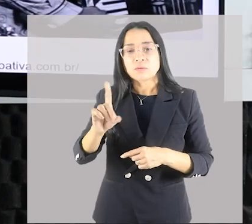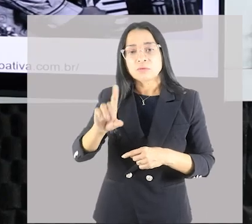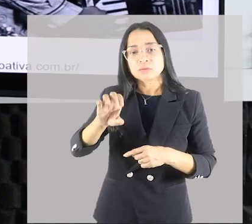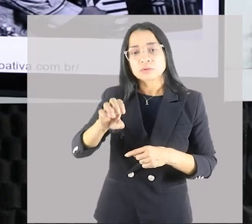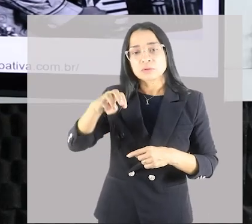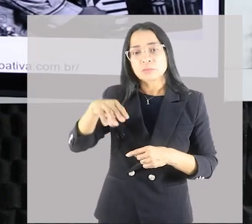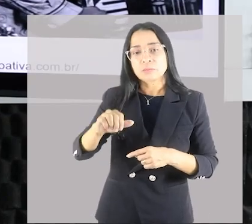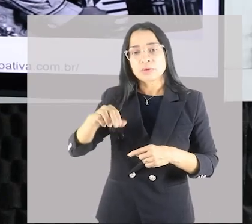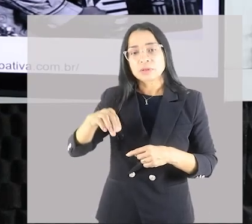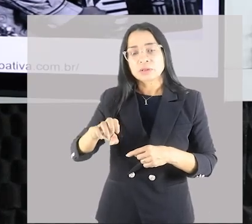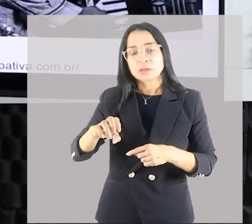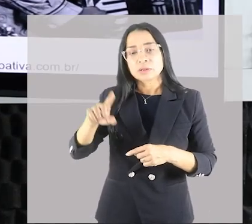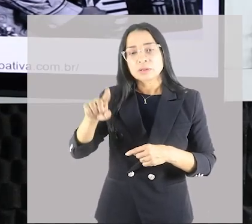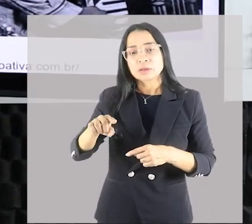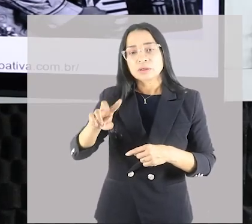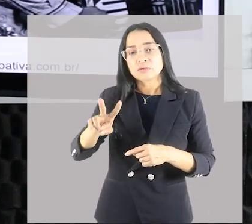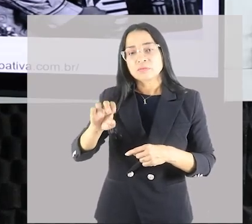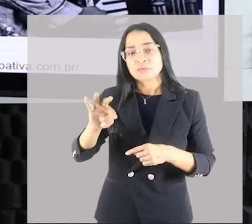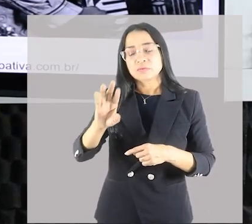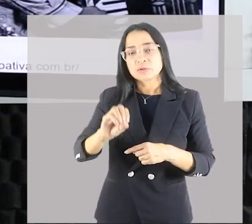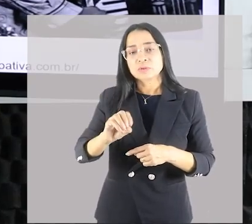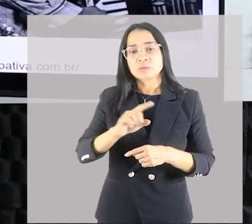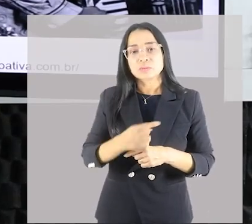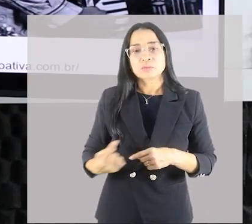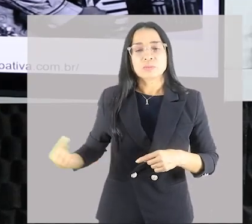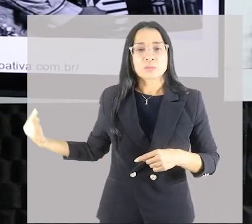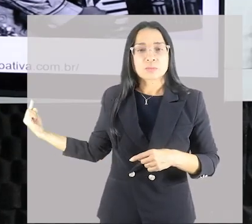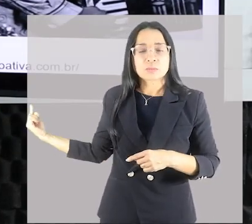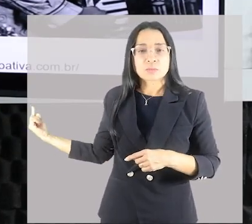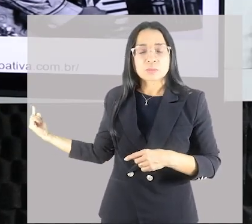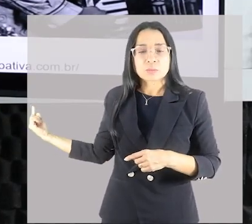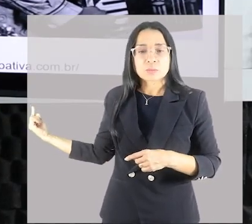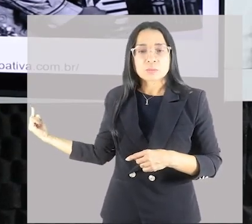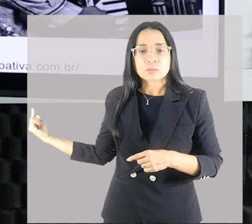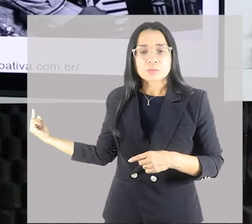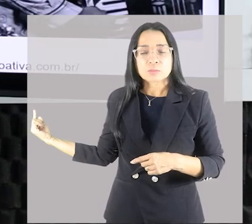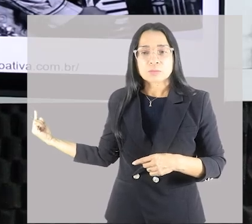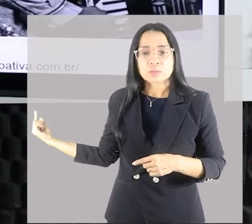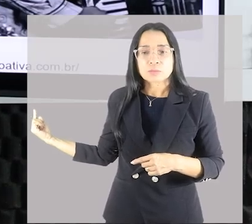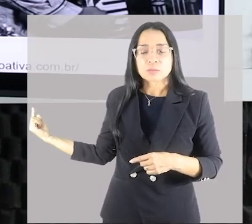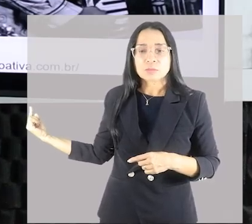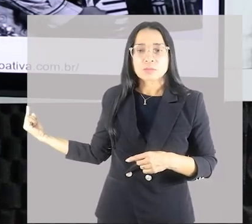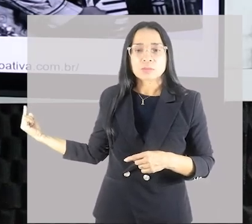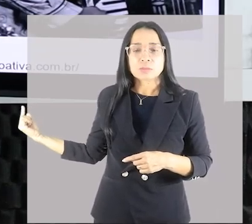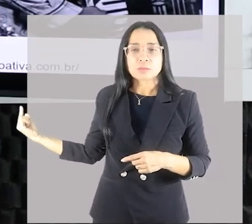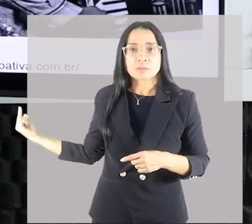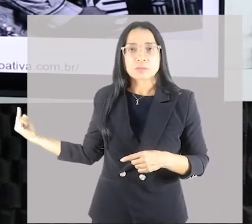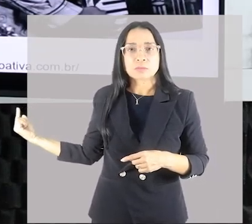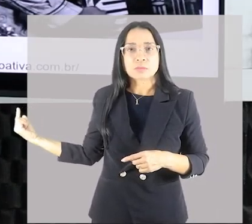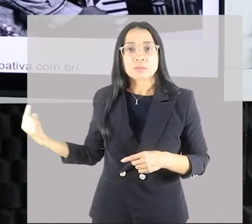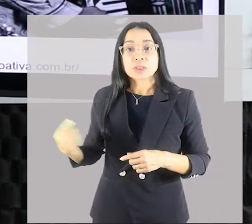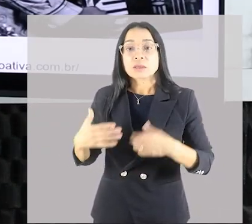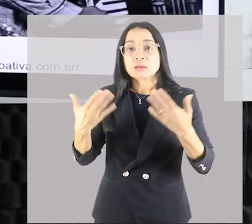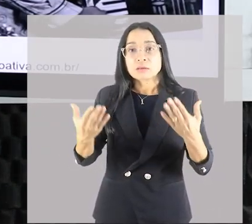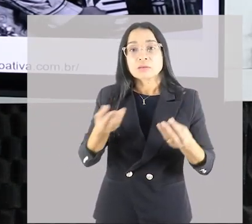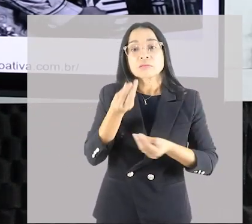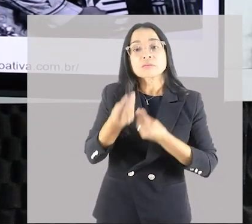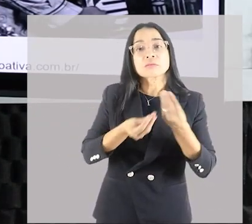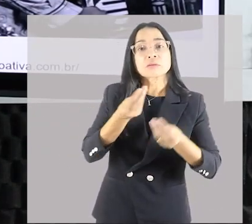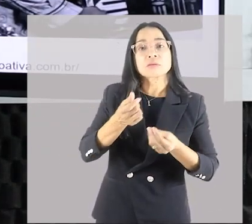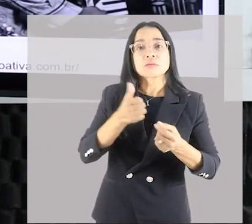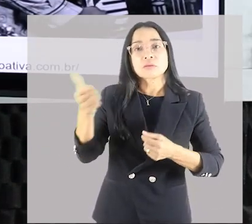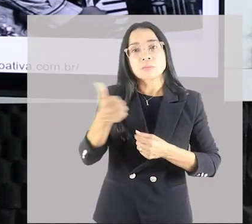dança em 1950. Então quando Luiz Gonzaga gravou Forró de Mané Vito. Então essa foi